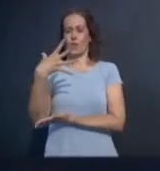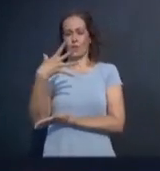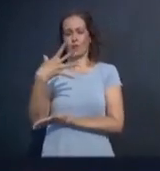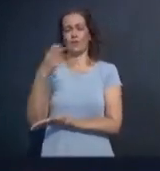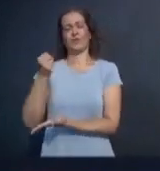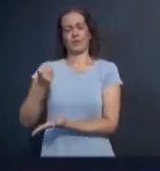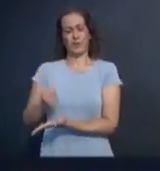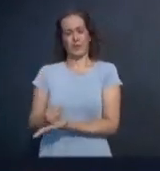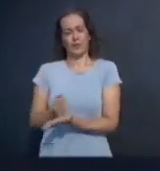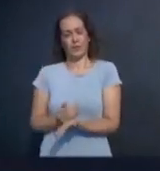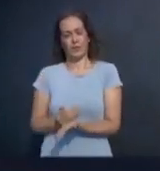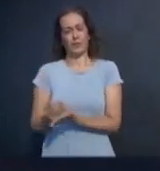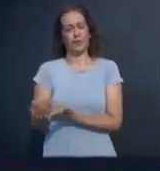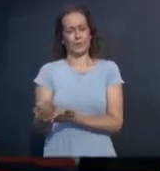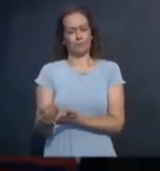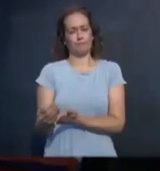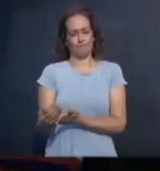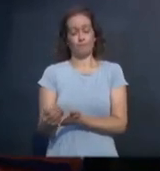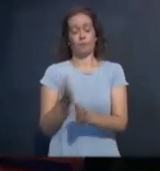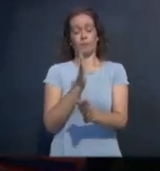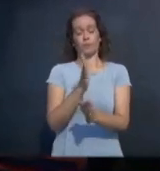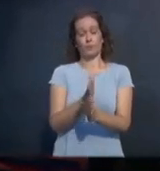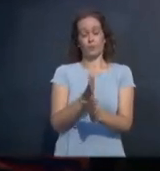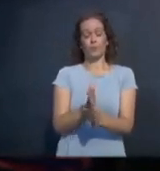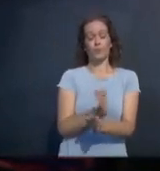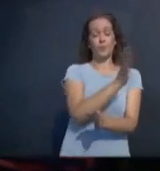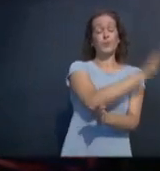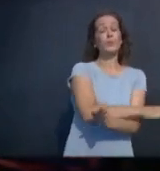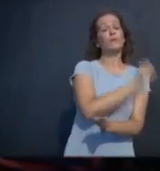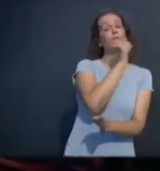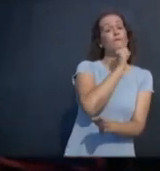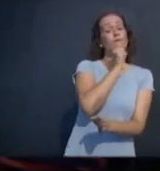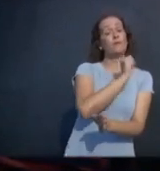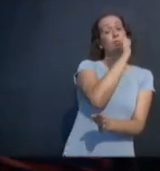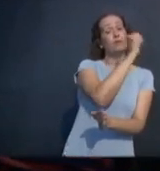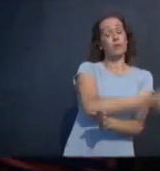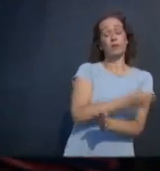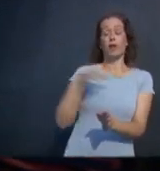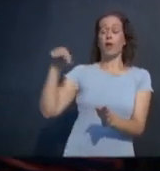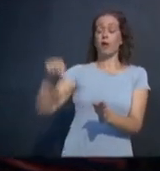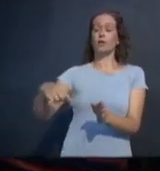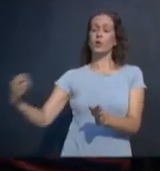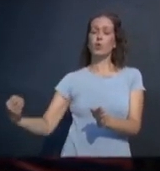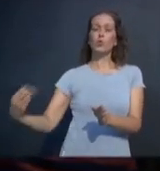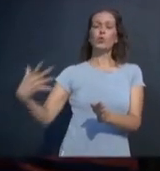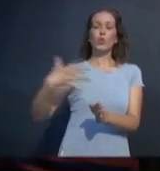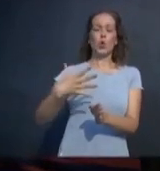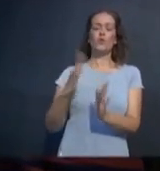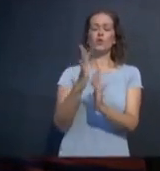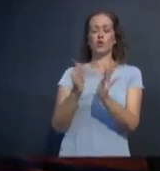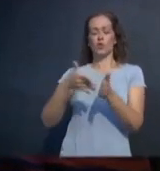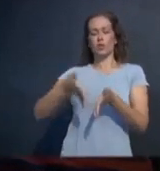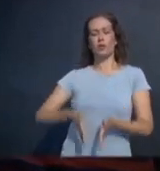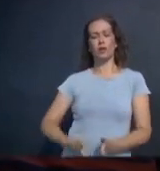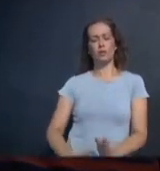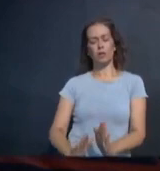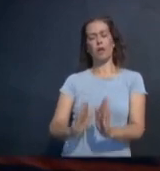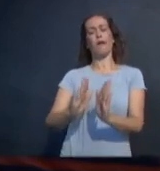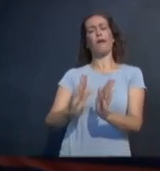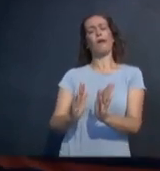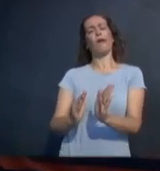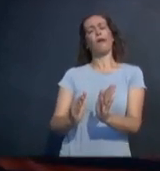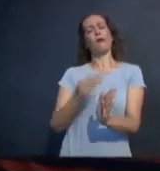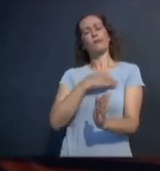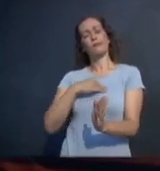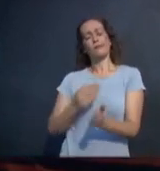do Senhor. Então, por isso que faz essa distinção, creram na Escritura e na palavra de